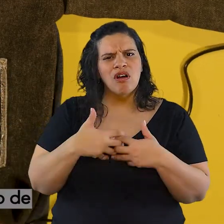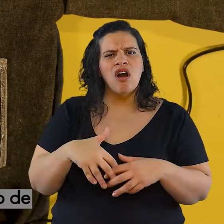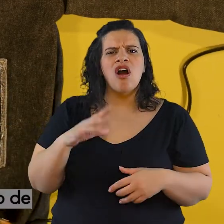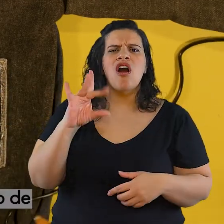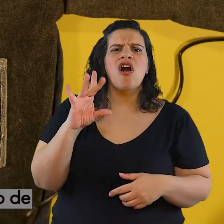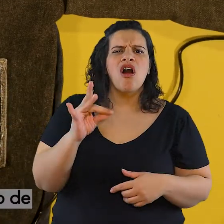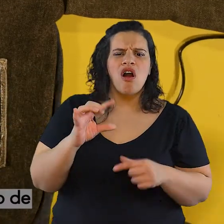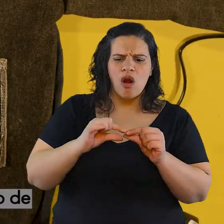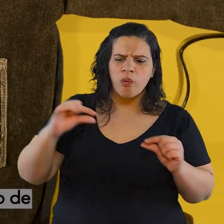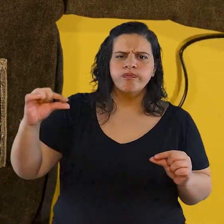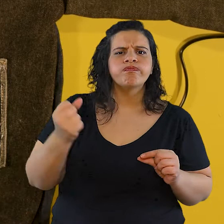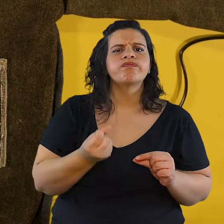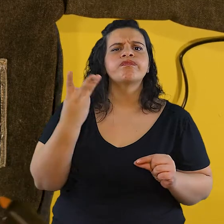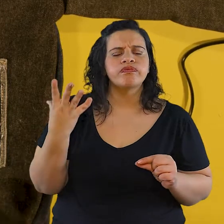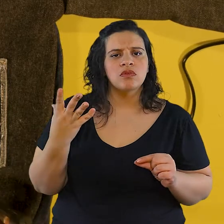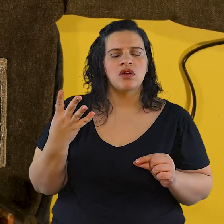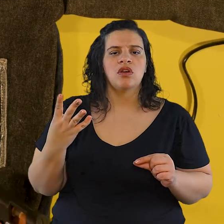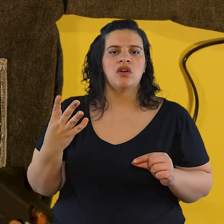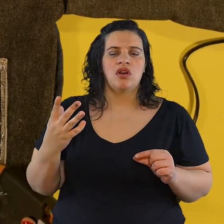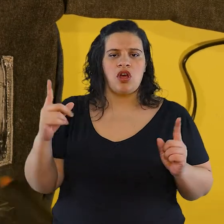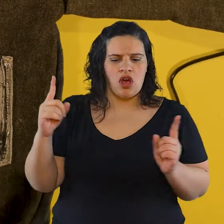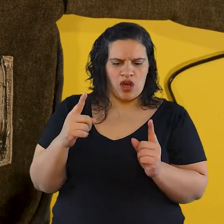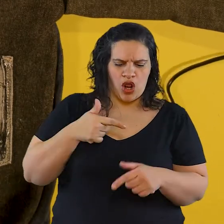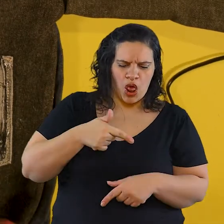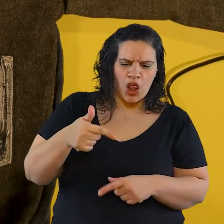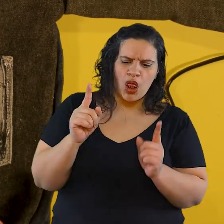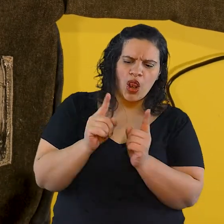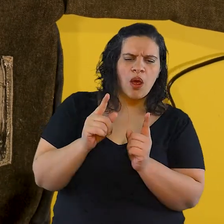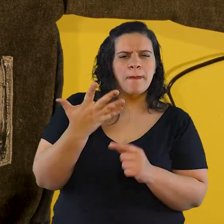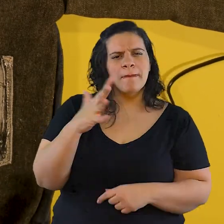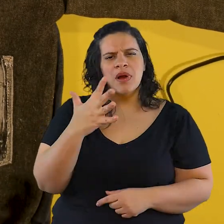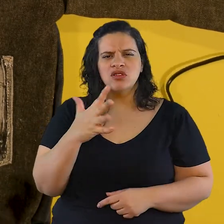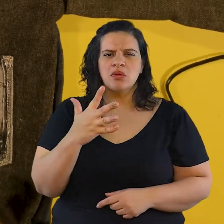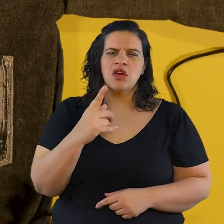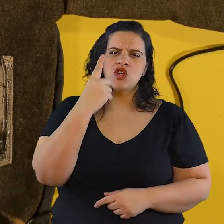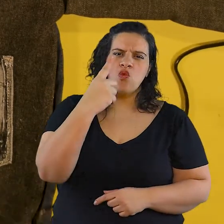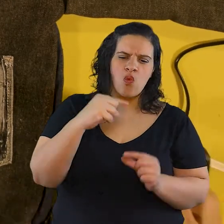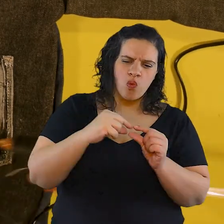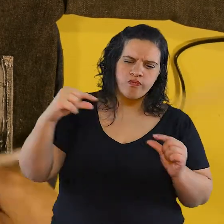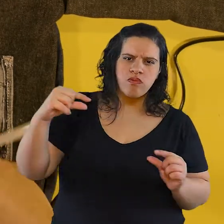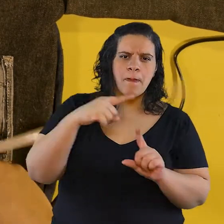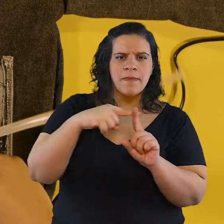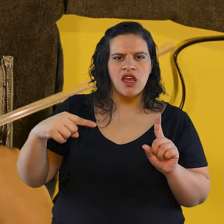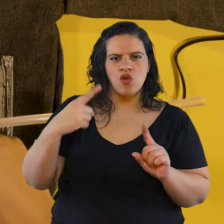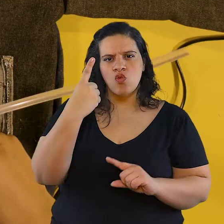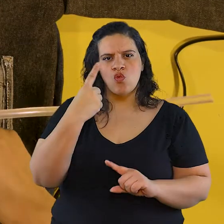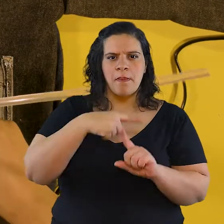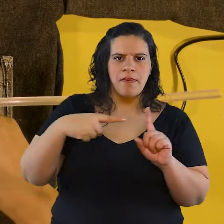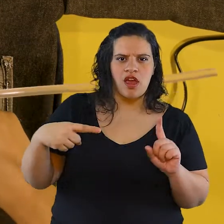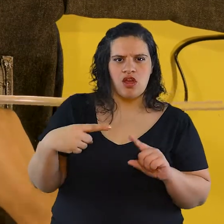quem estivesse perguntando quanto de cola quente eu tô usando, deu mais ou menos